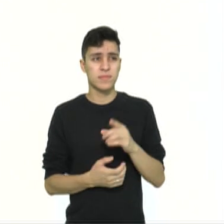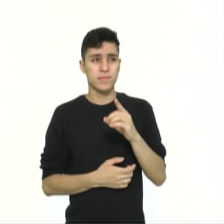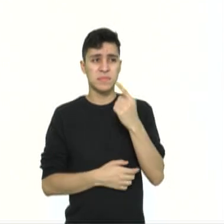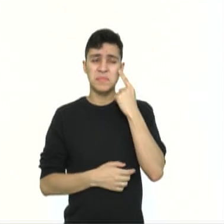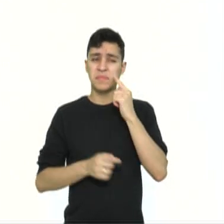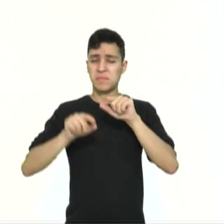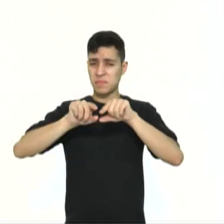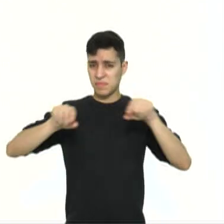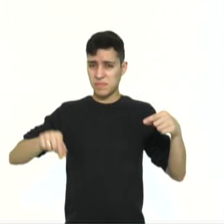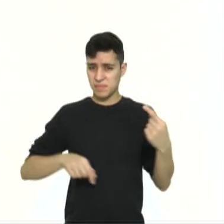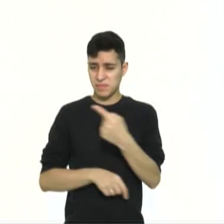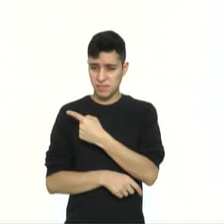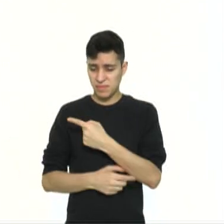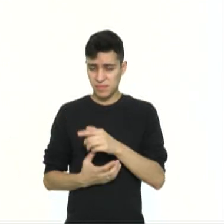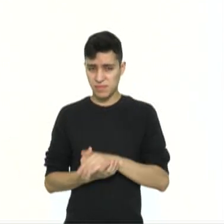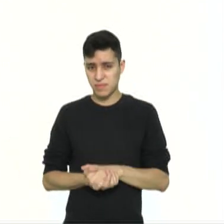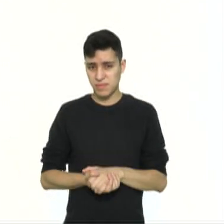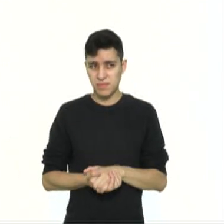didgeridoo.